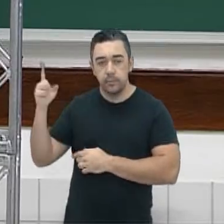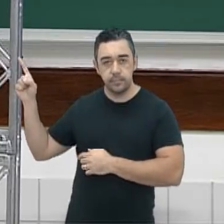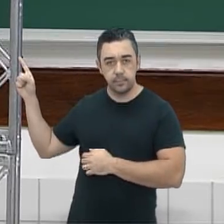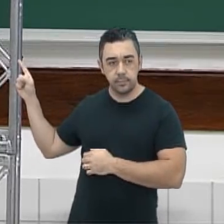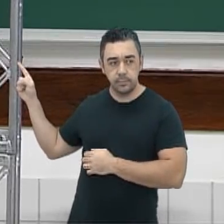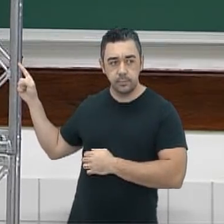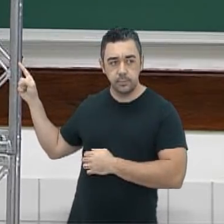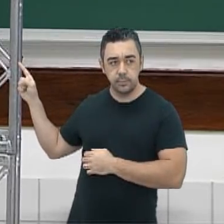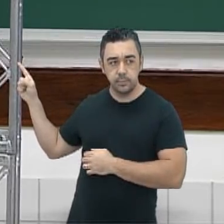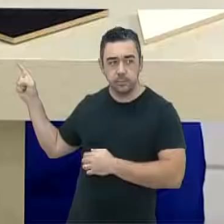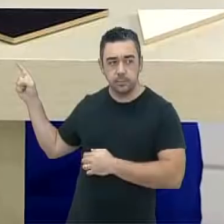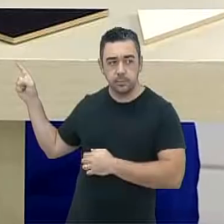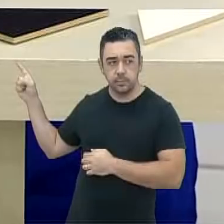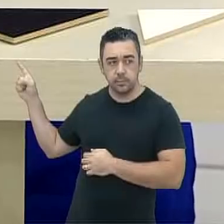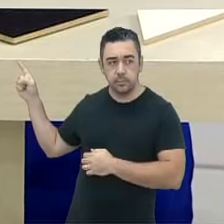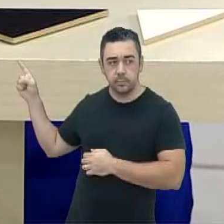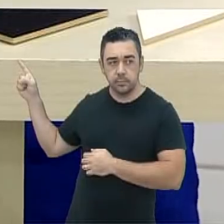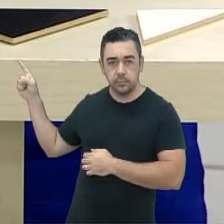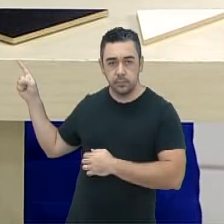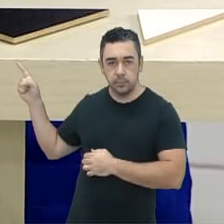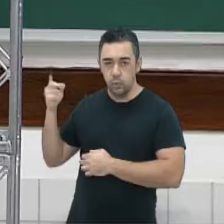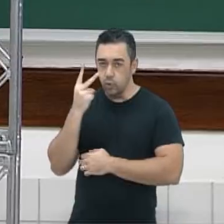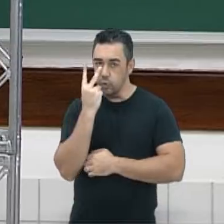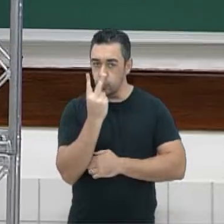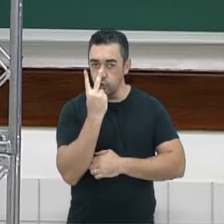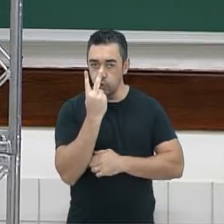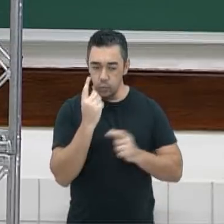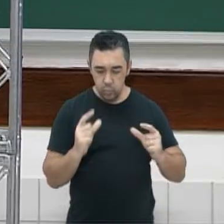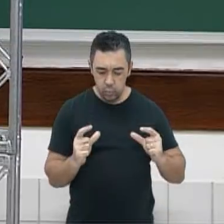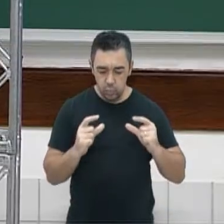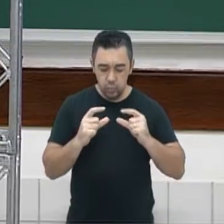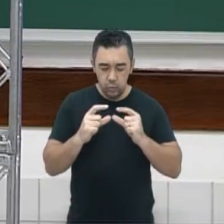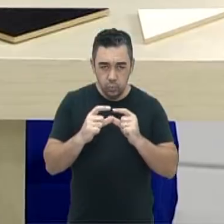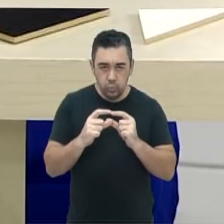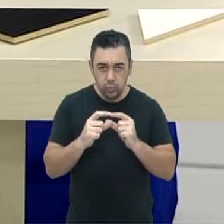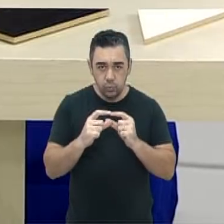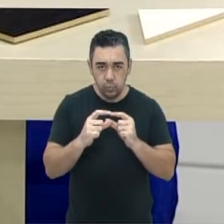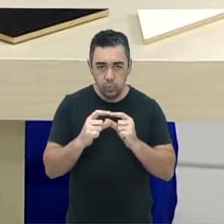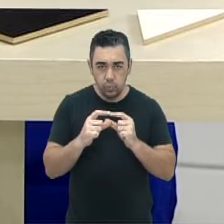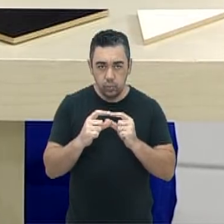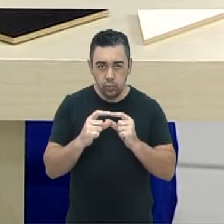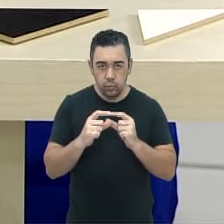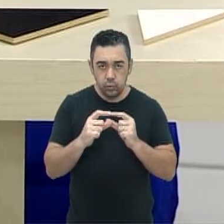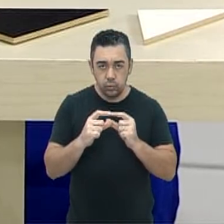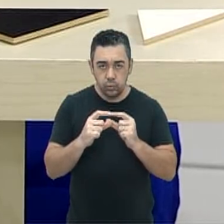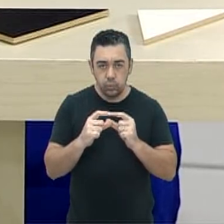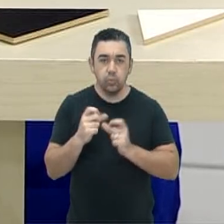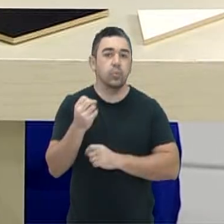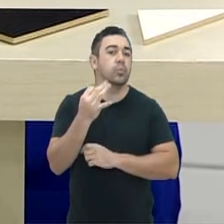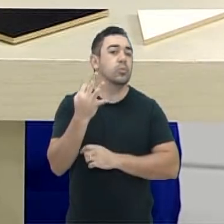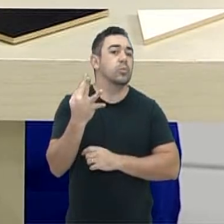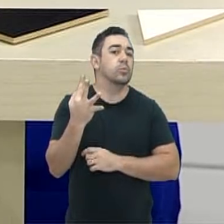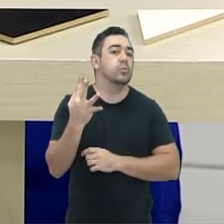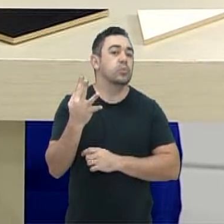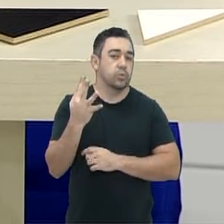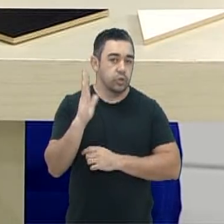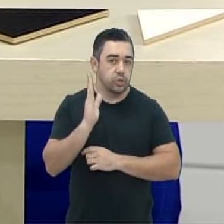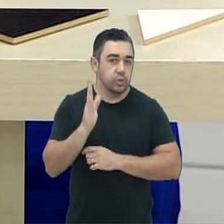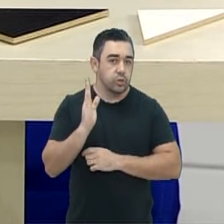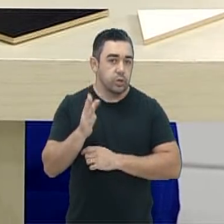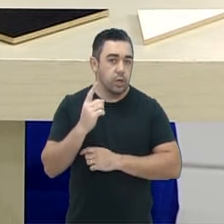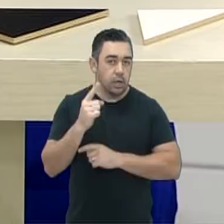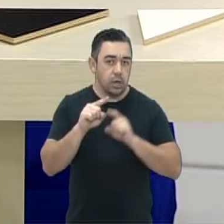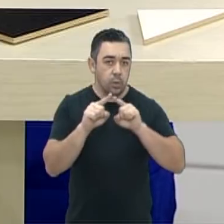ó, acompanha comigo. 2 unidades, se eu juntar aqui, vira o meu